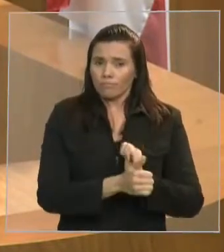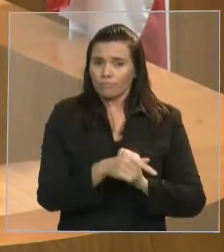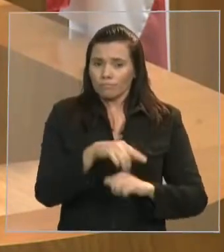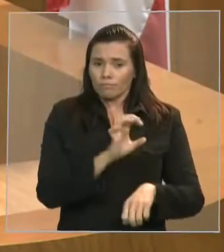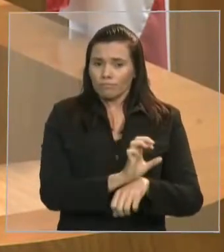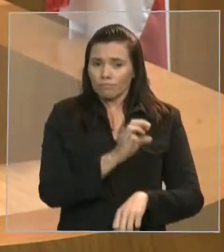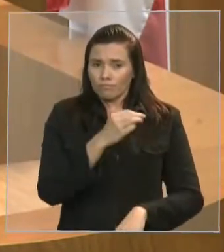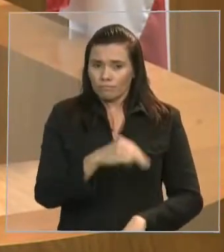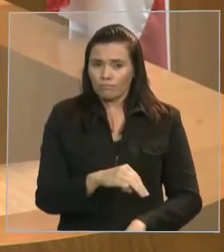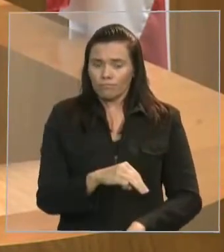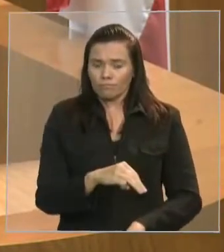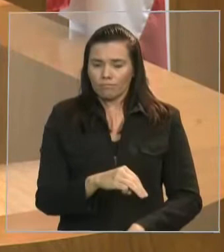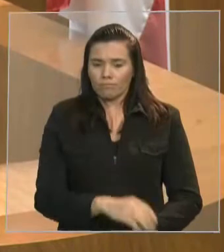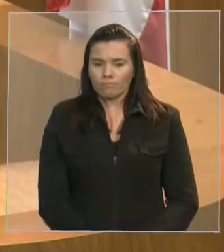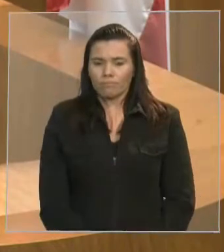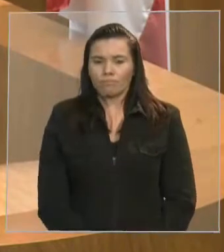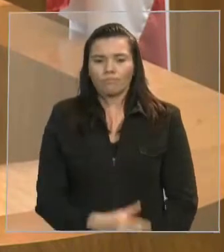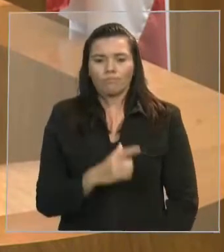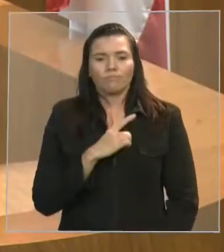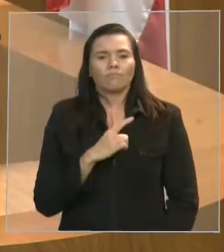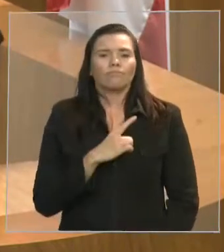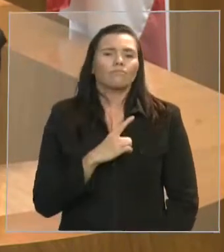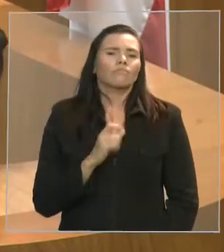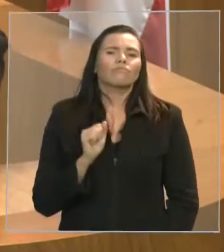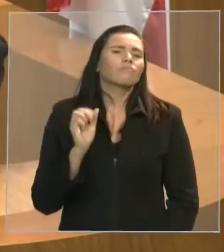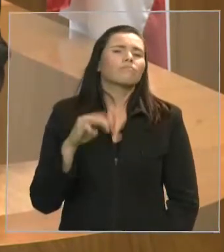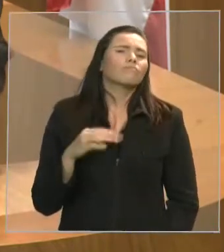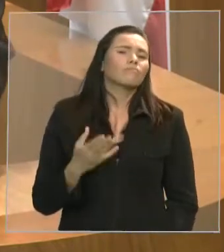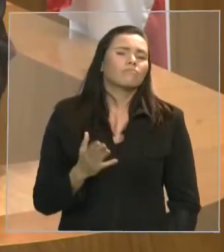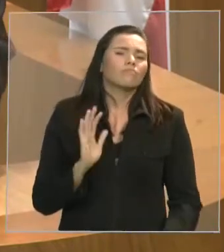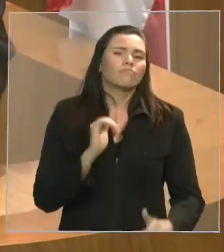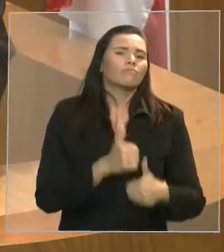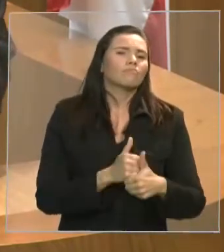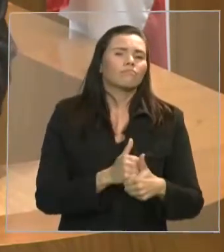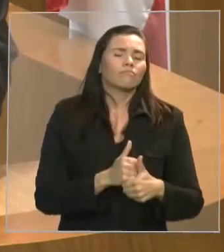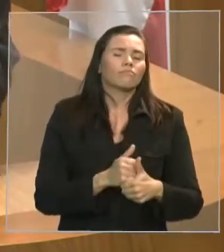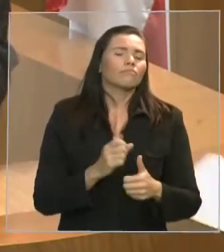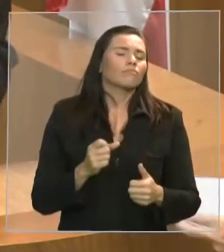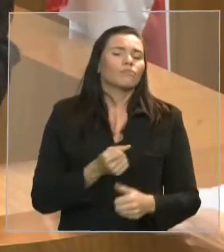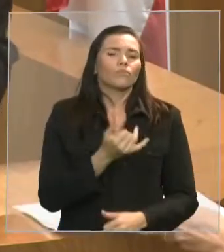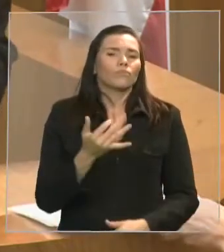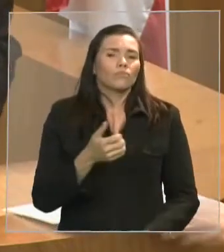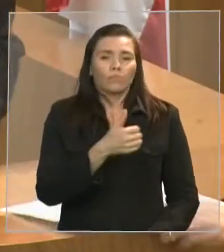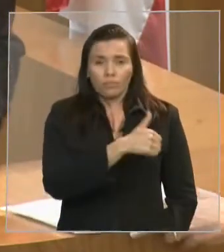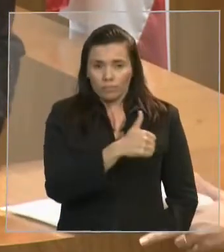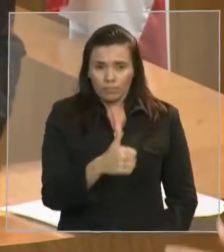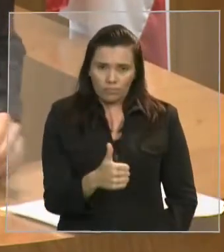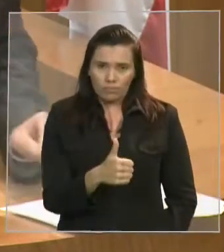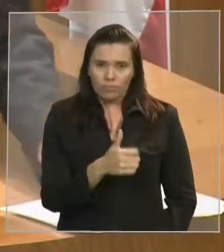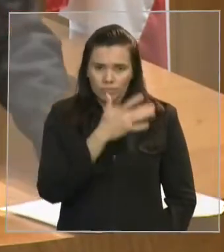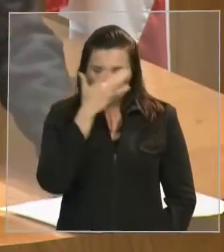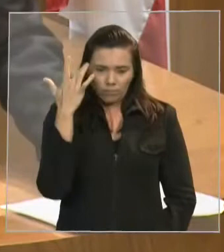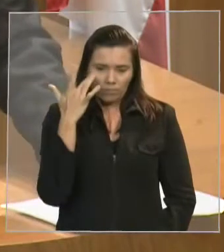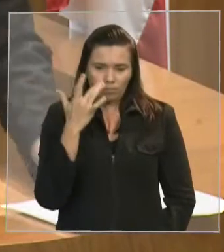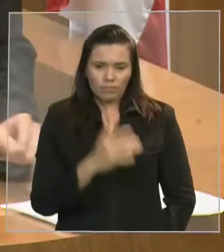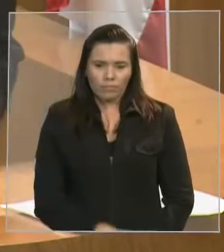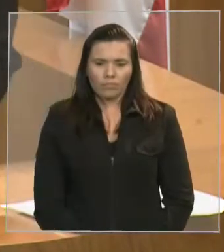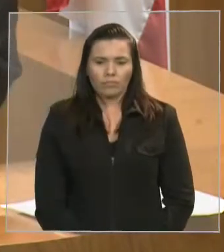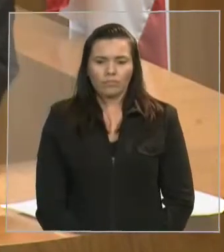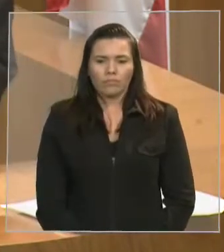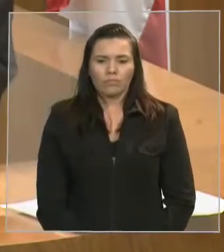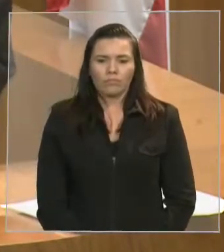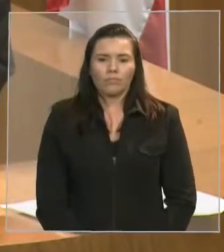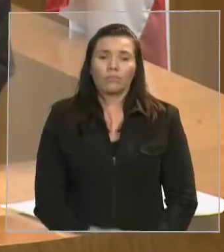Esporte e Lazer, ele tem em sua composição 11 membros. E a lei atual, de forma